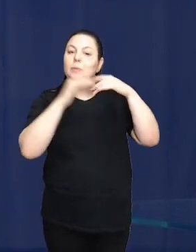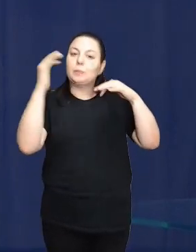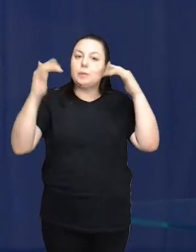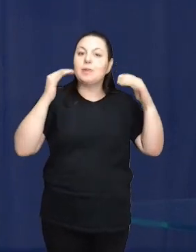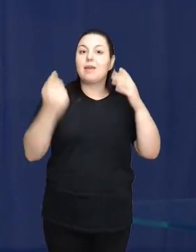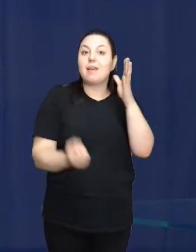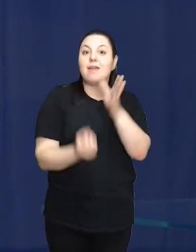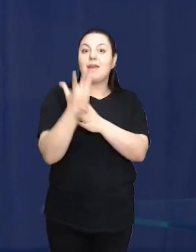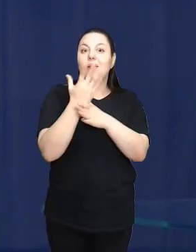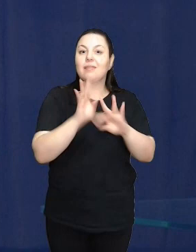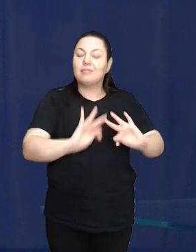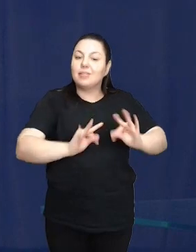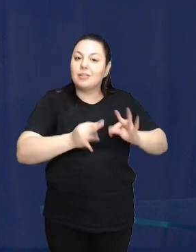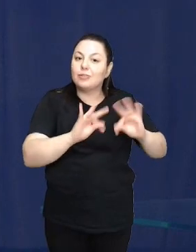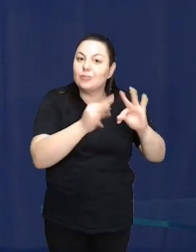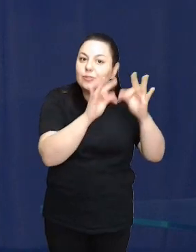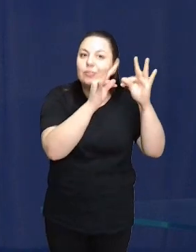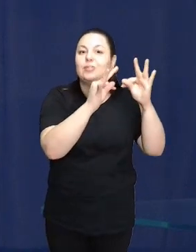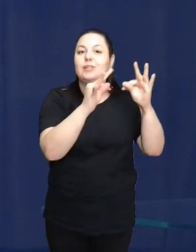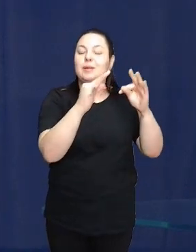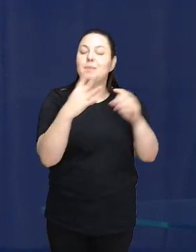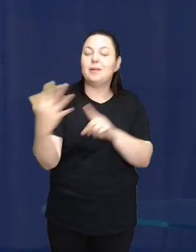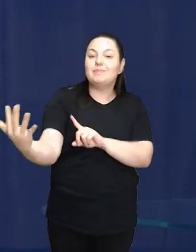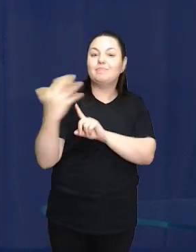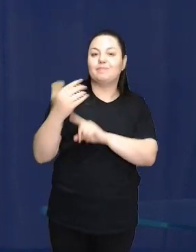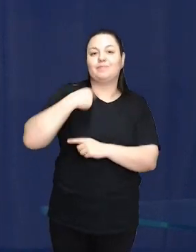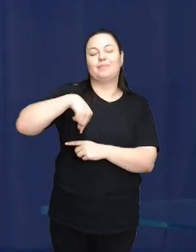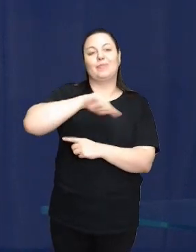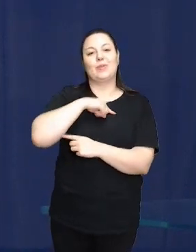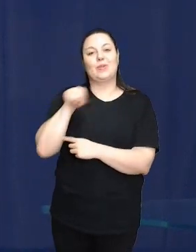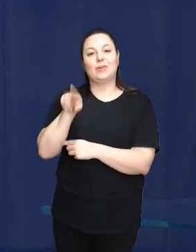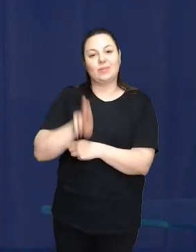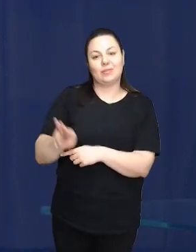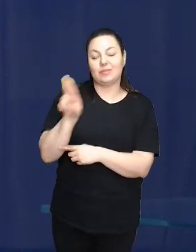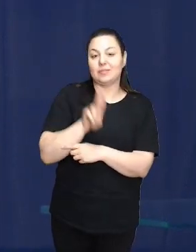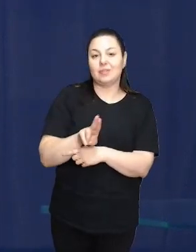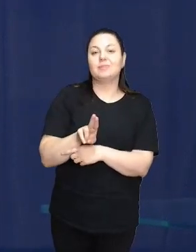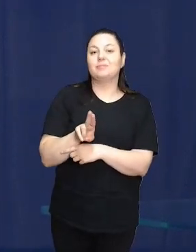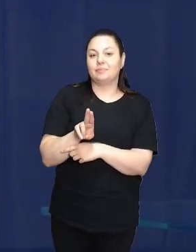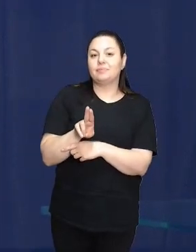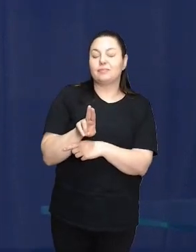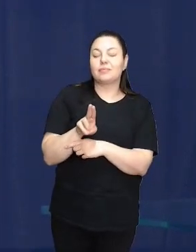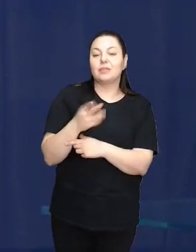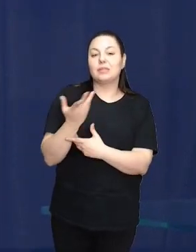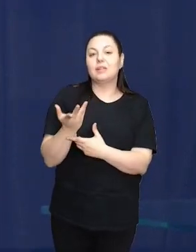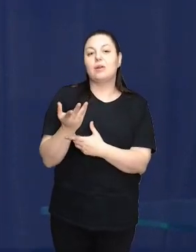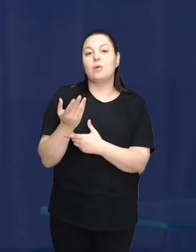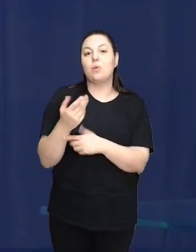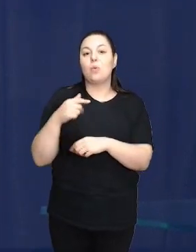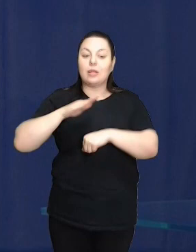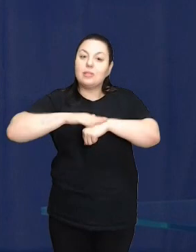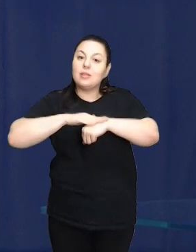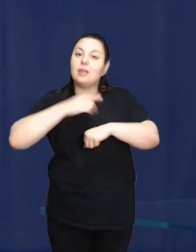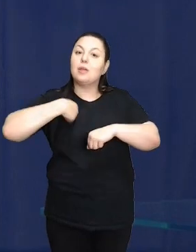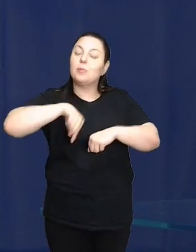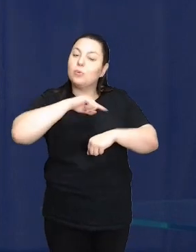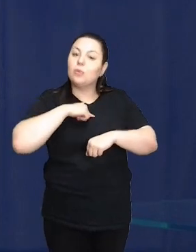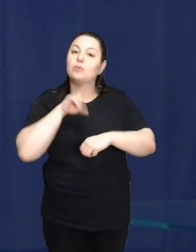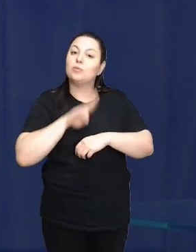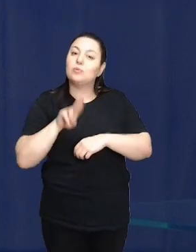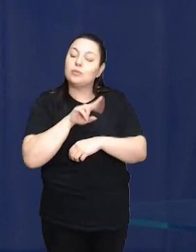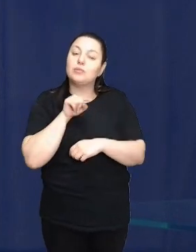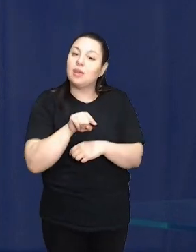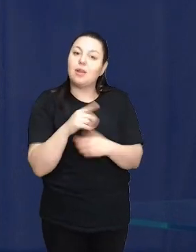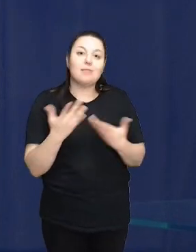vez mais tempo ali, porque esse é o modelo de negócio. O que a gente dá ao ficar tanto tempo é nossa atenção, são nossos dados. A gente